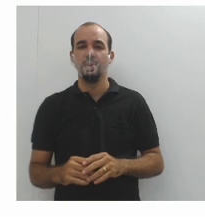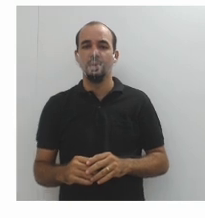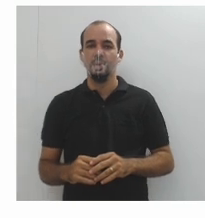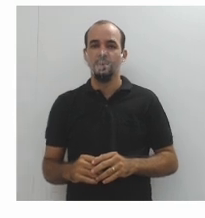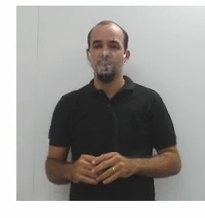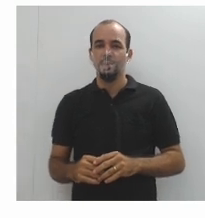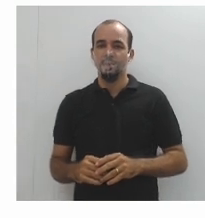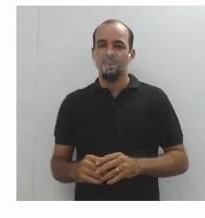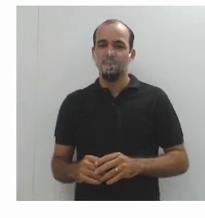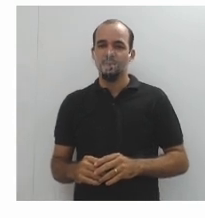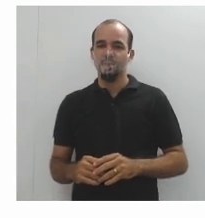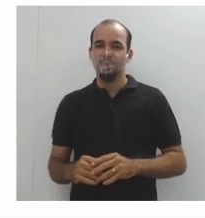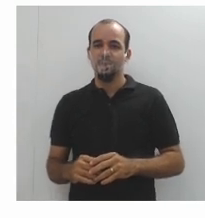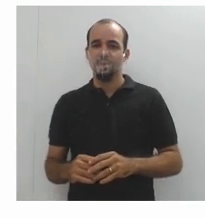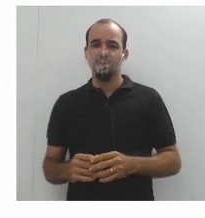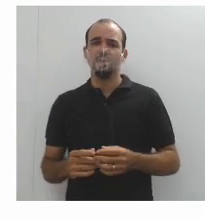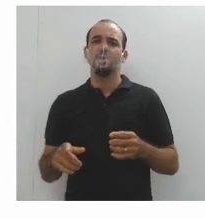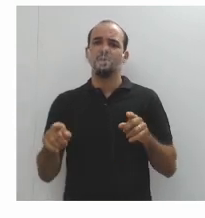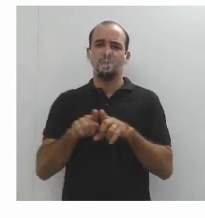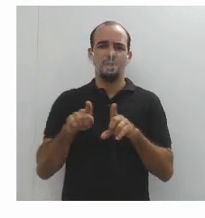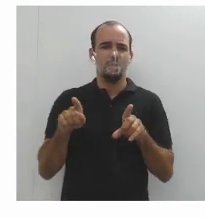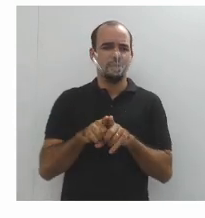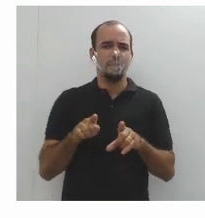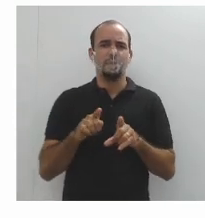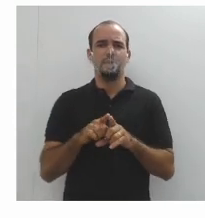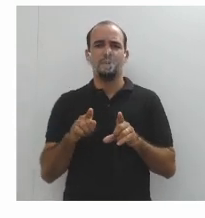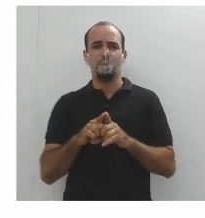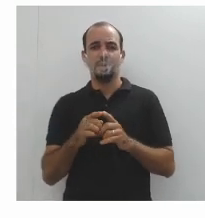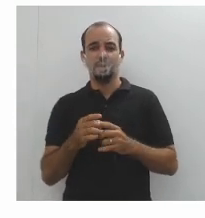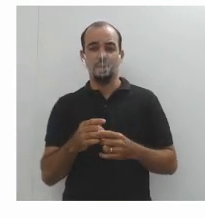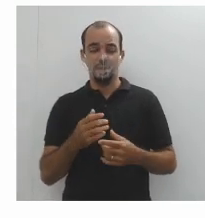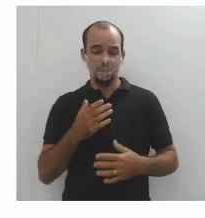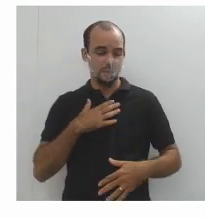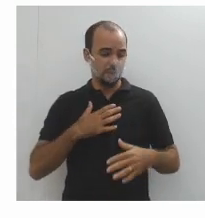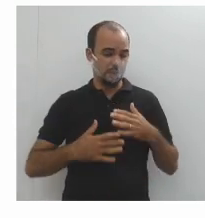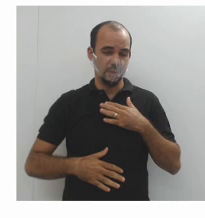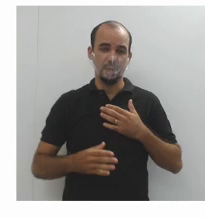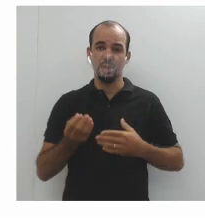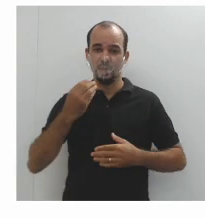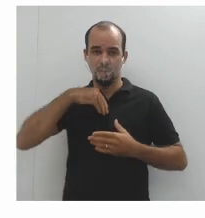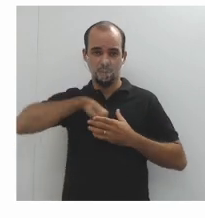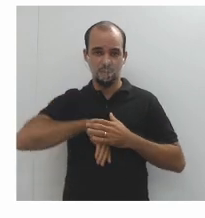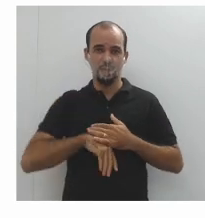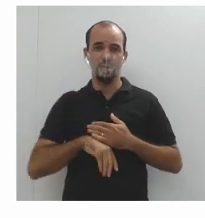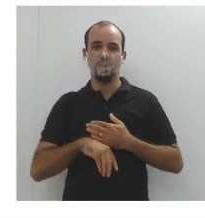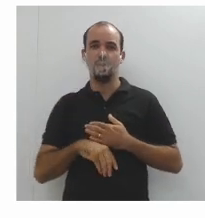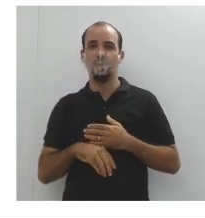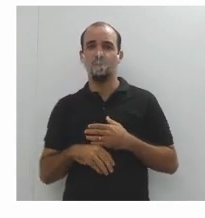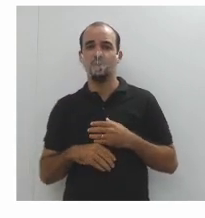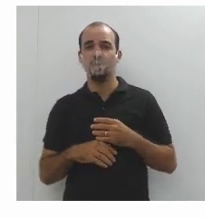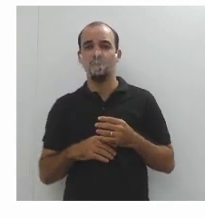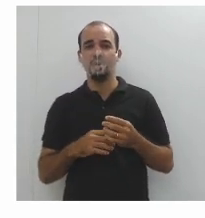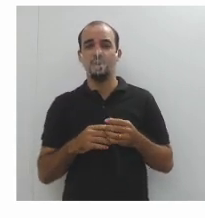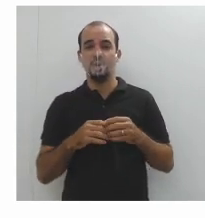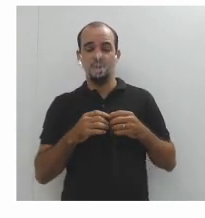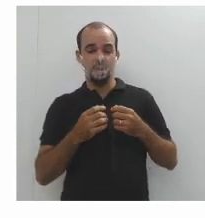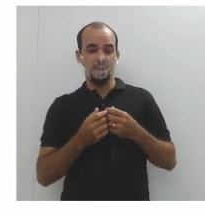E o nosso organismo, a gente não tem uma enzima específica para